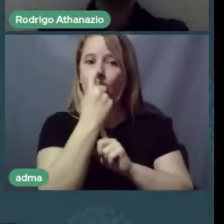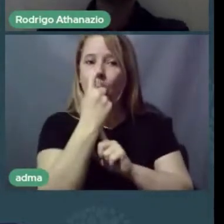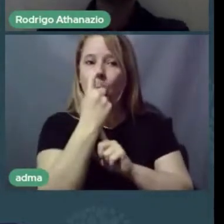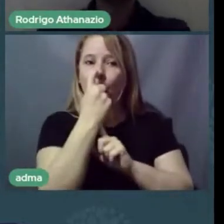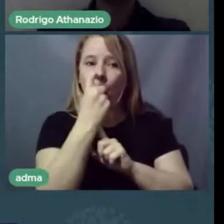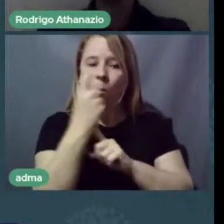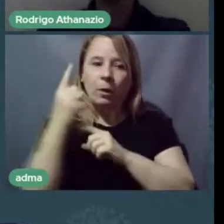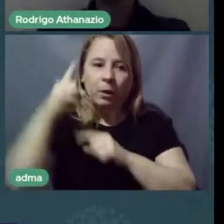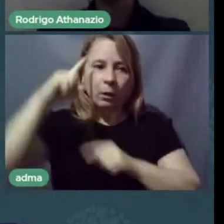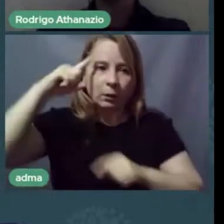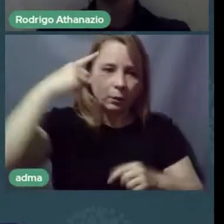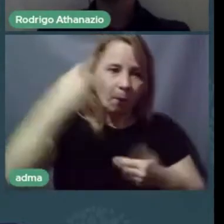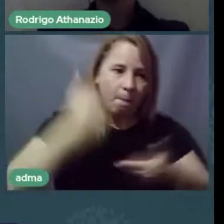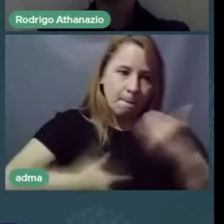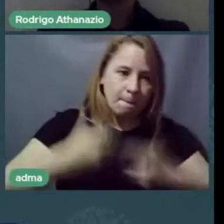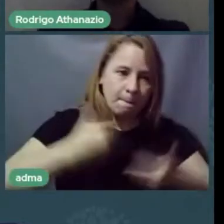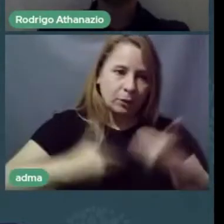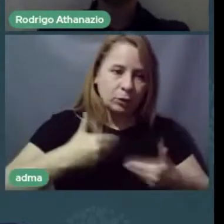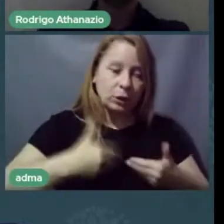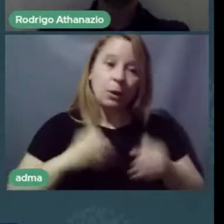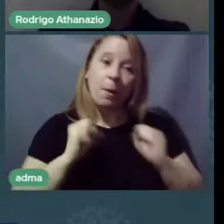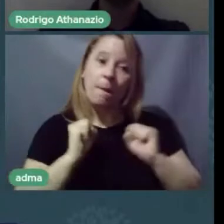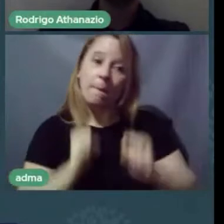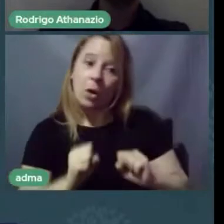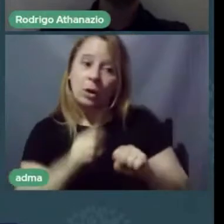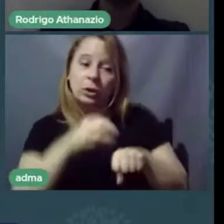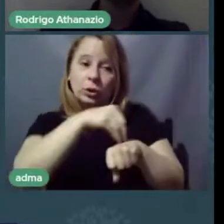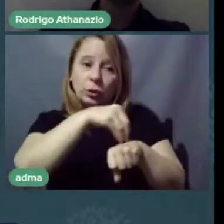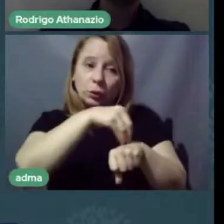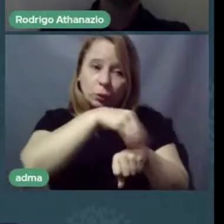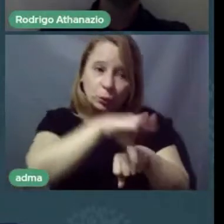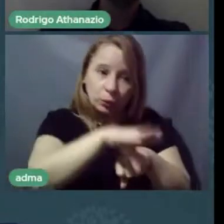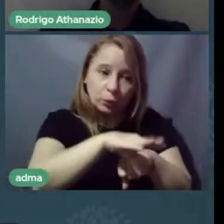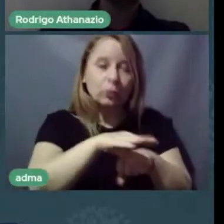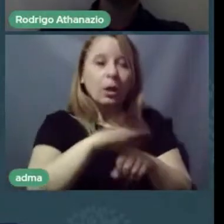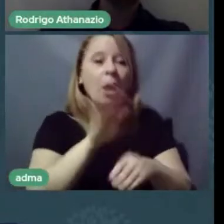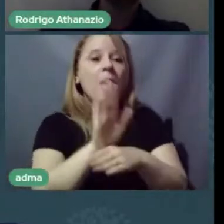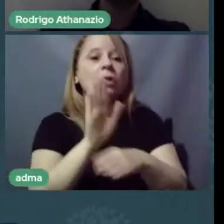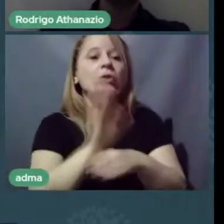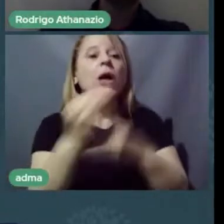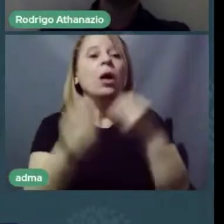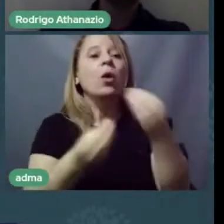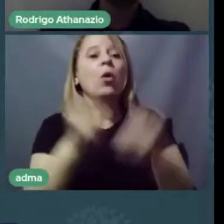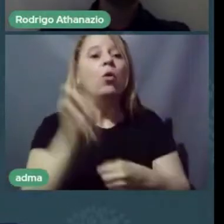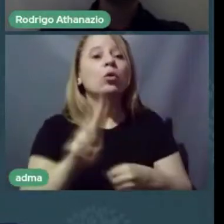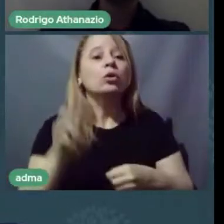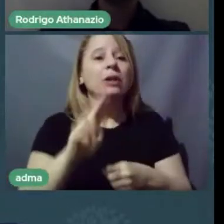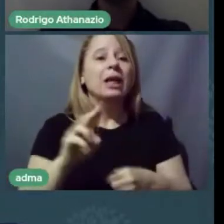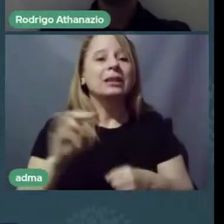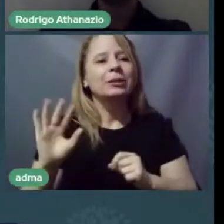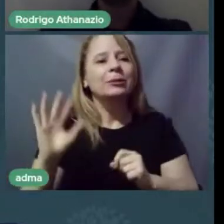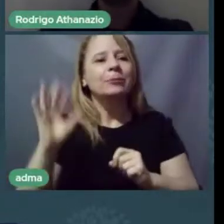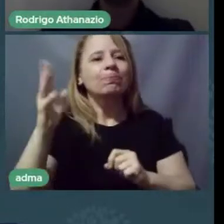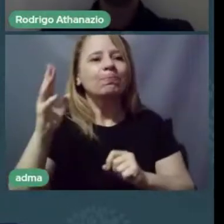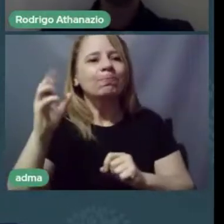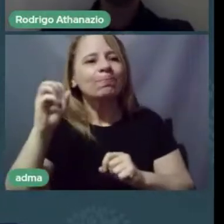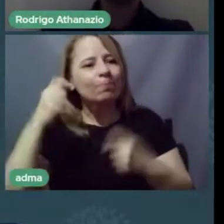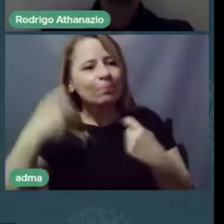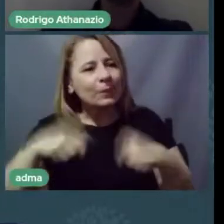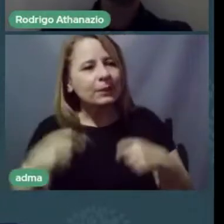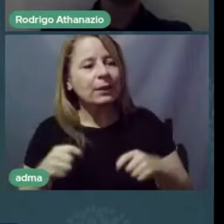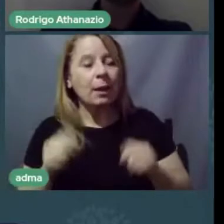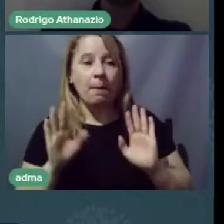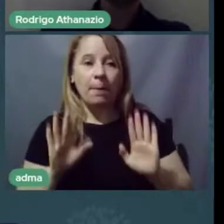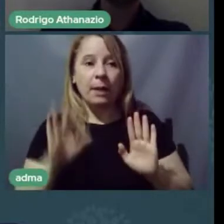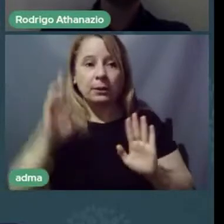na manutenção, eu posso orientar meu paciente a usar doses extras disso no momento de resgate, quando ele precisar, mas lembrar que